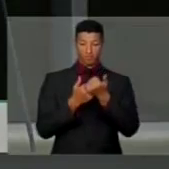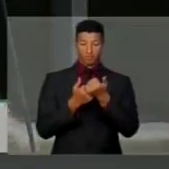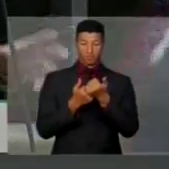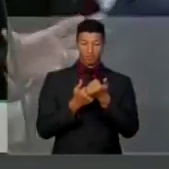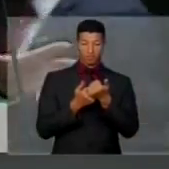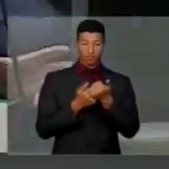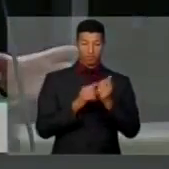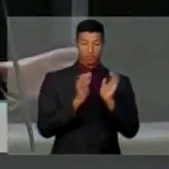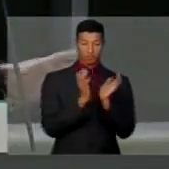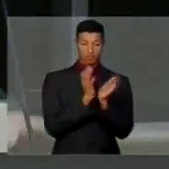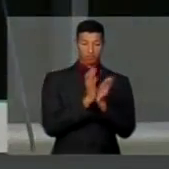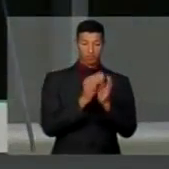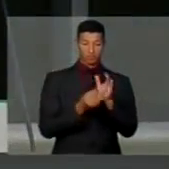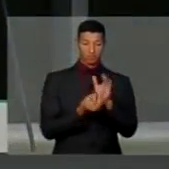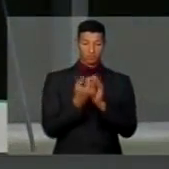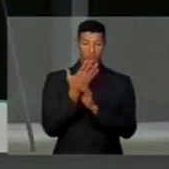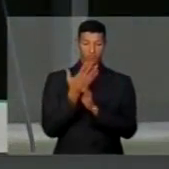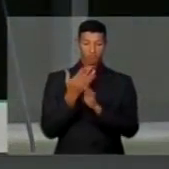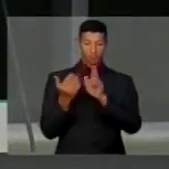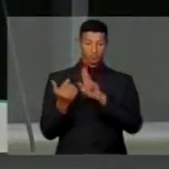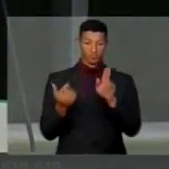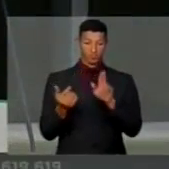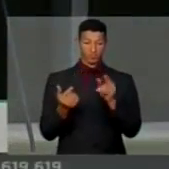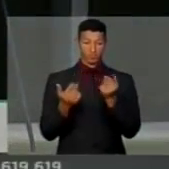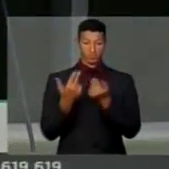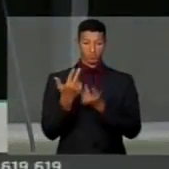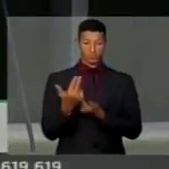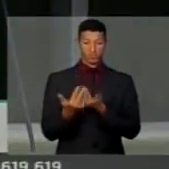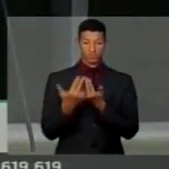um organismo criado, chamado como